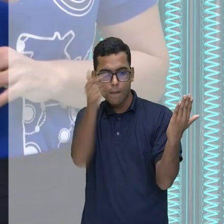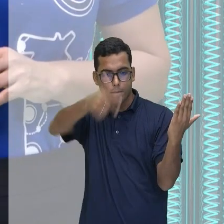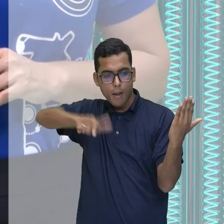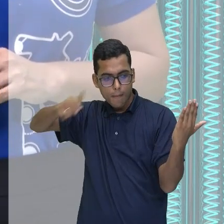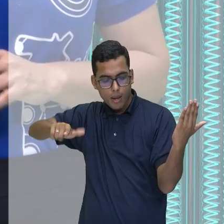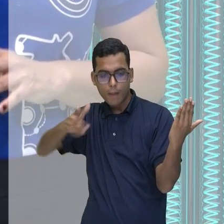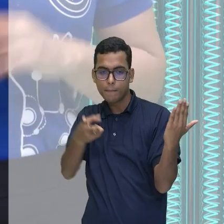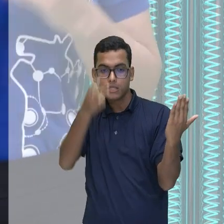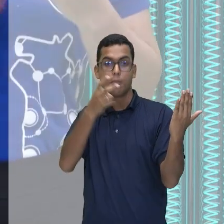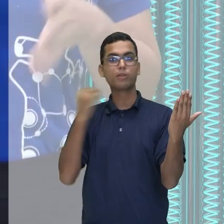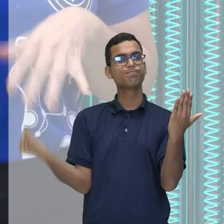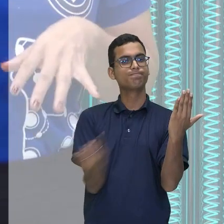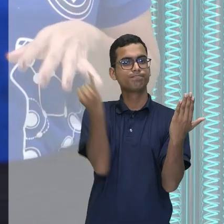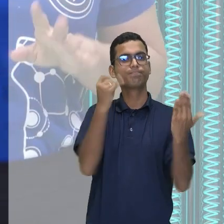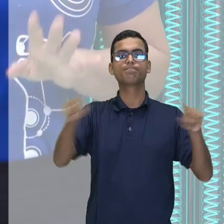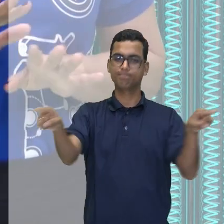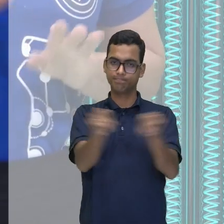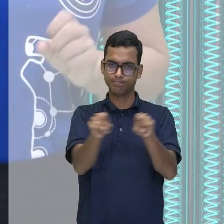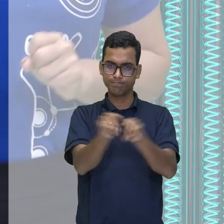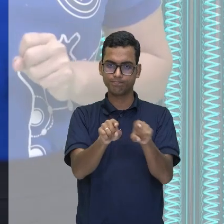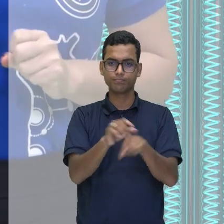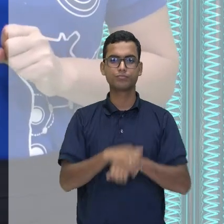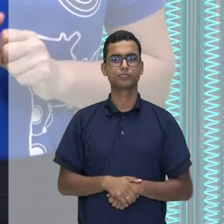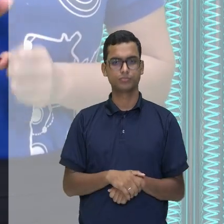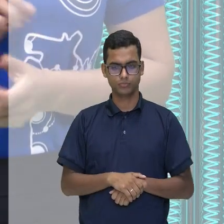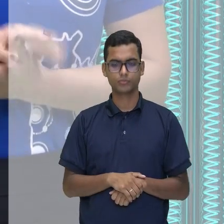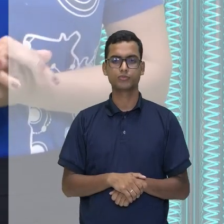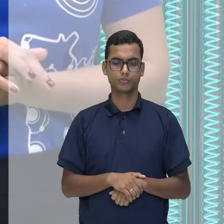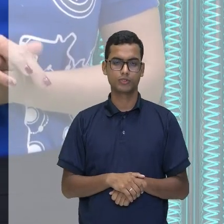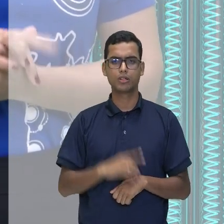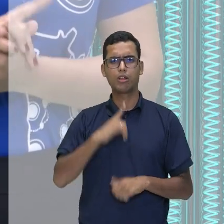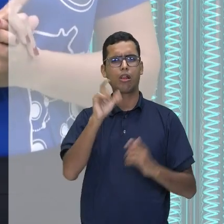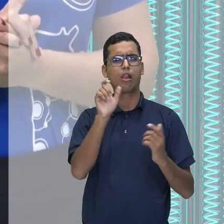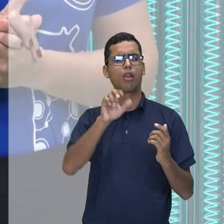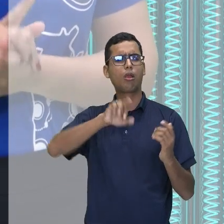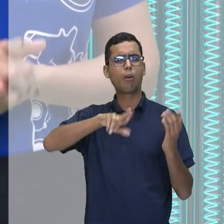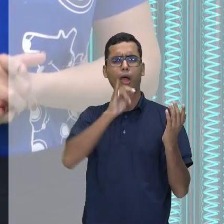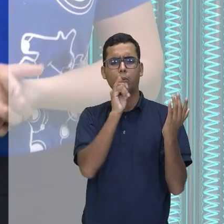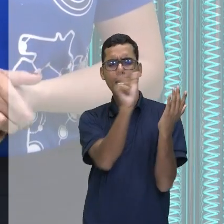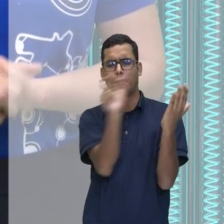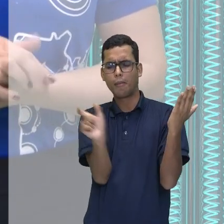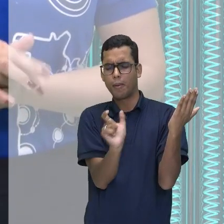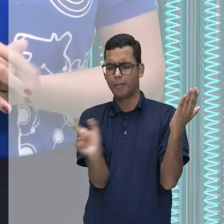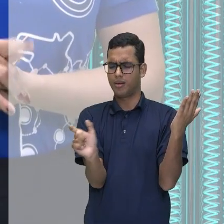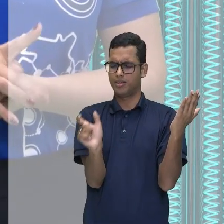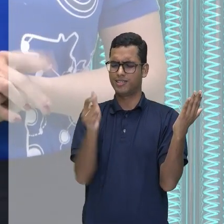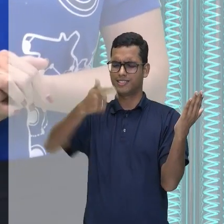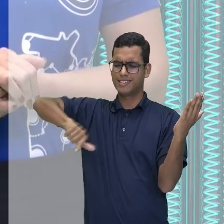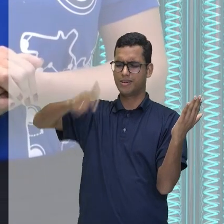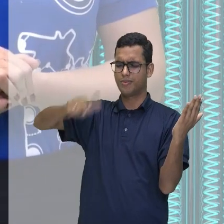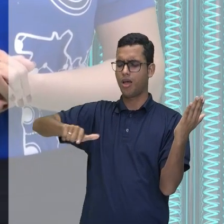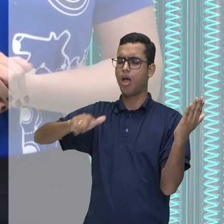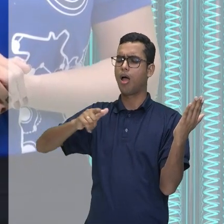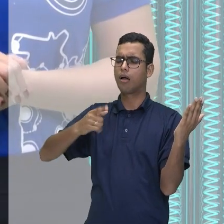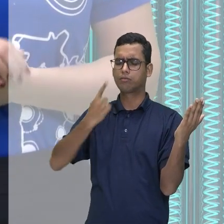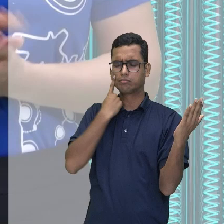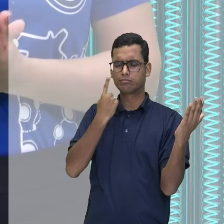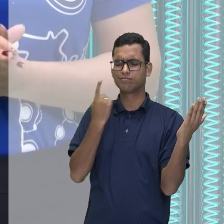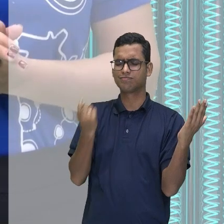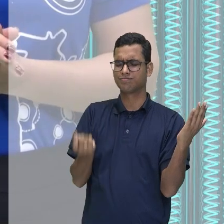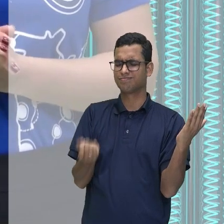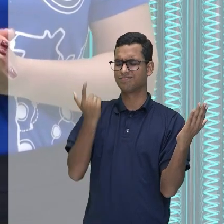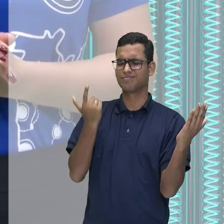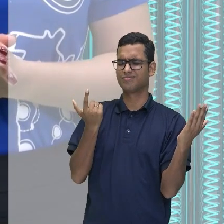ali, só para repetir. Não, isso quer dizer que elas são importantes. E as famosas palavras